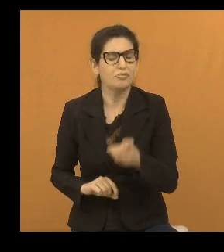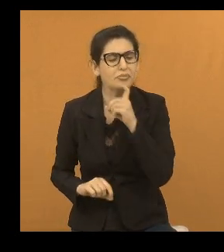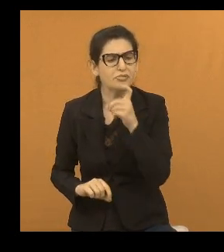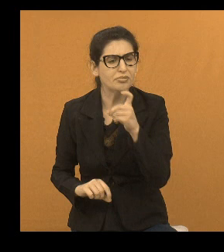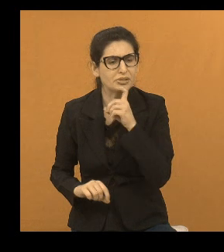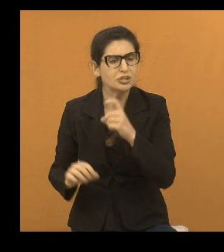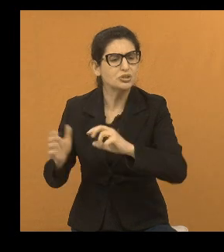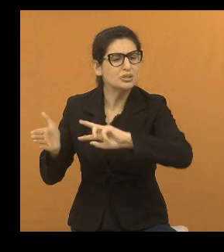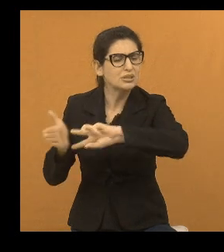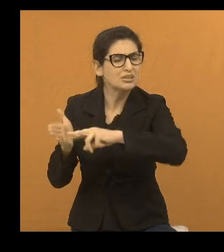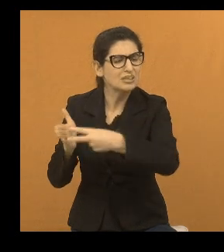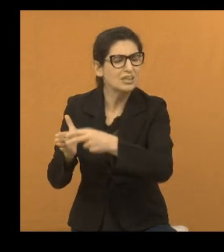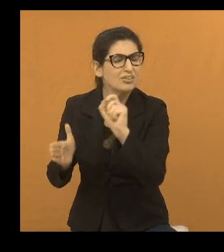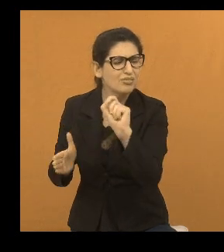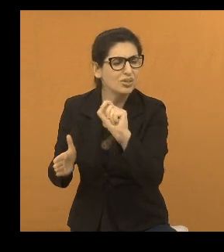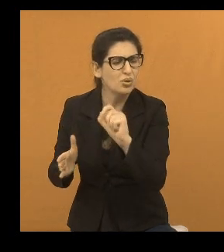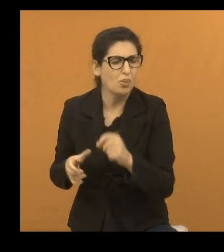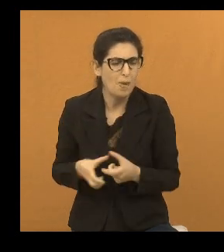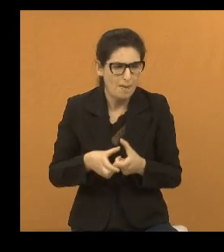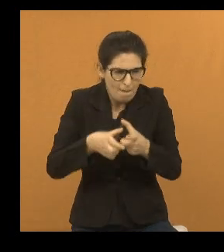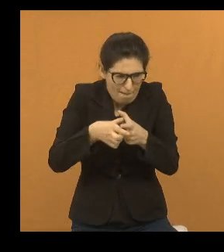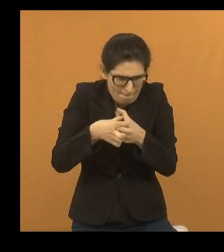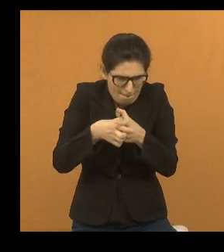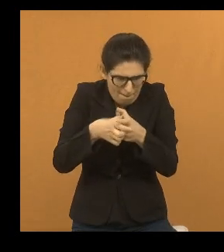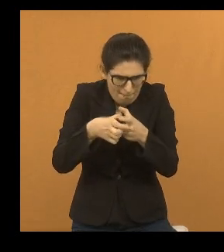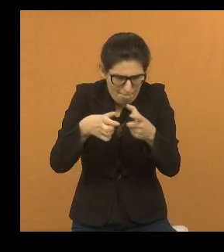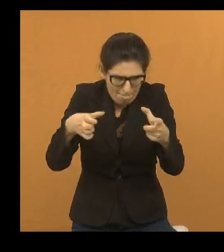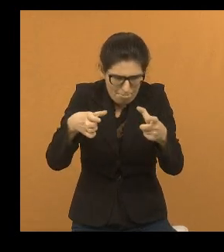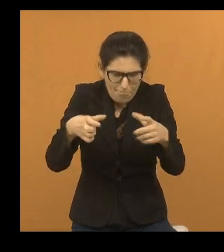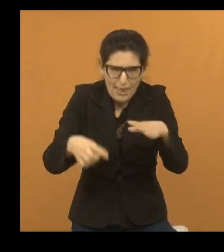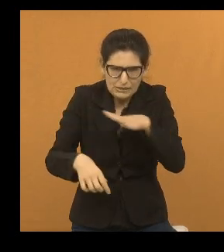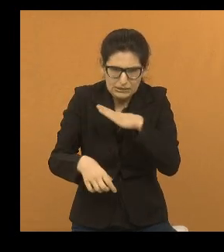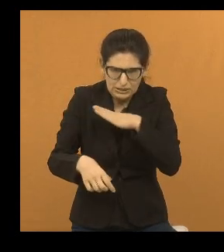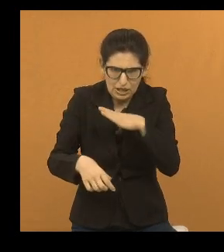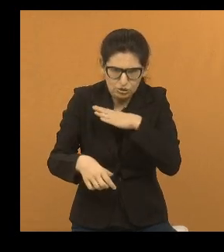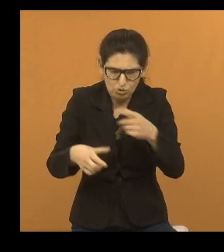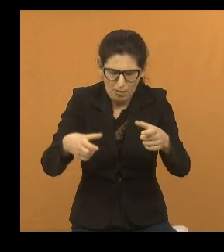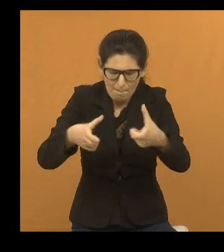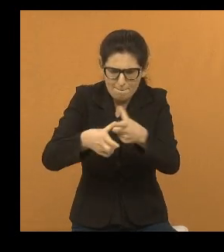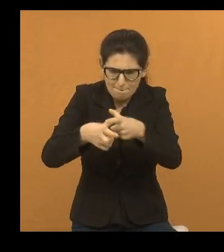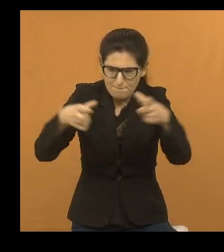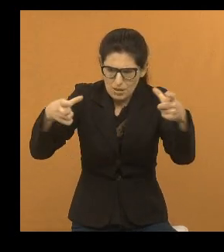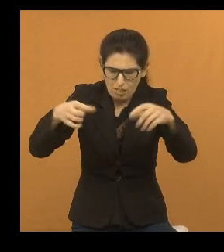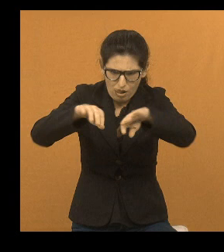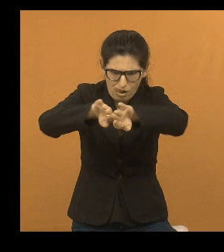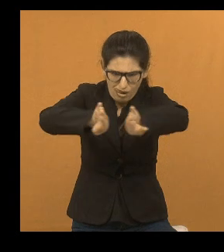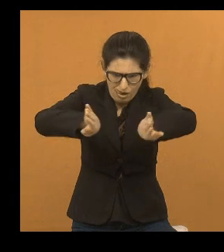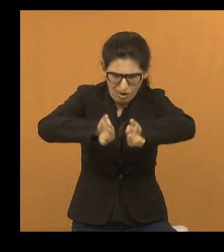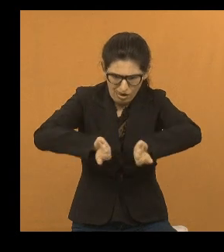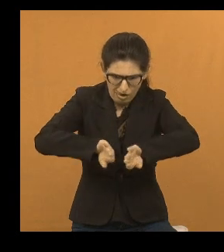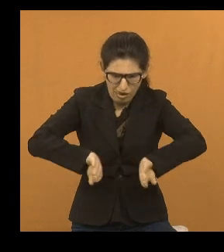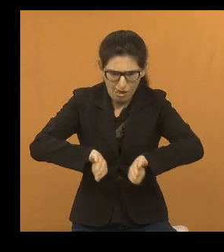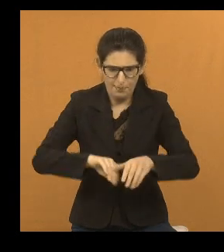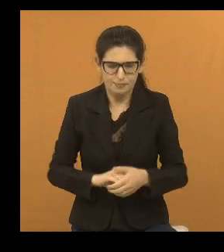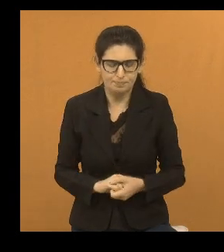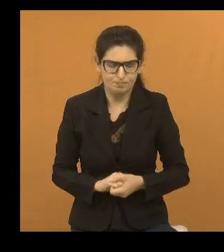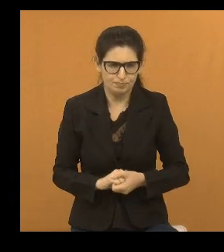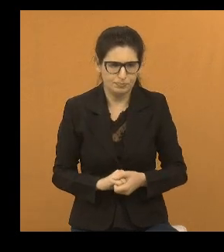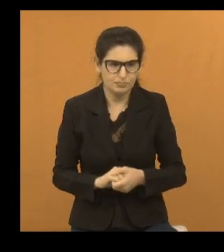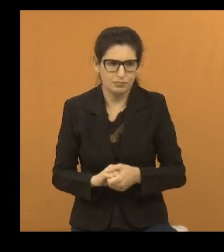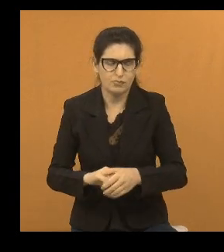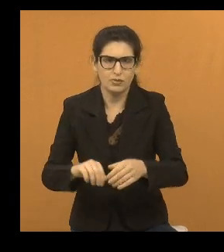ele está dentro da macrozona de destinação urbana. Então, a gente tem, além das áreas